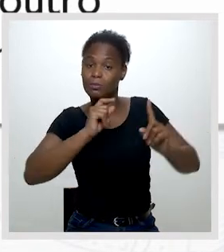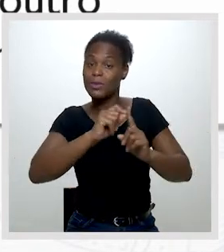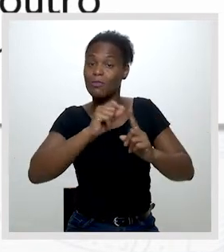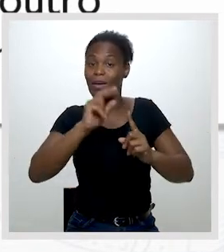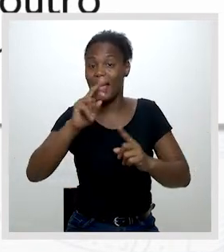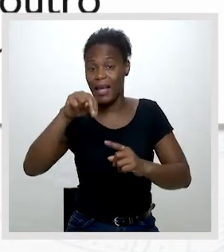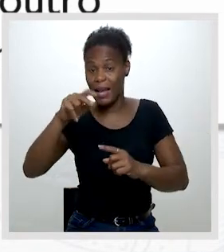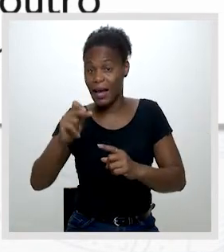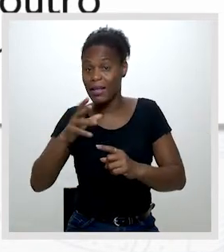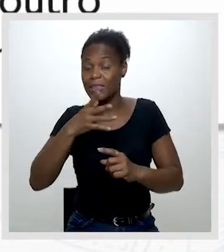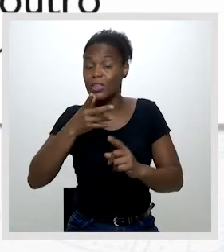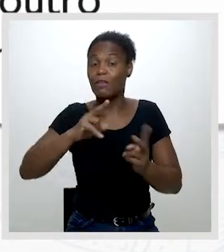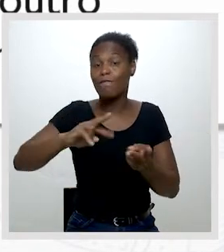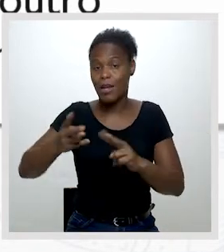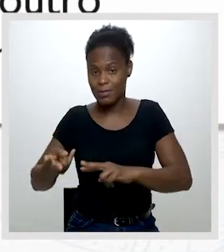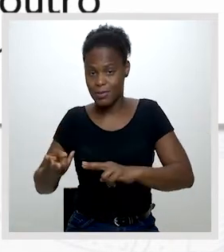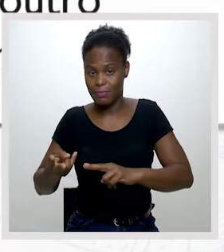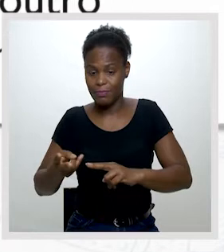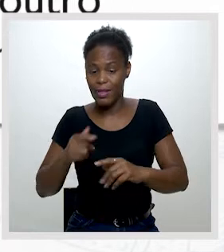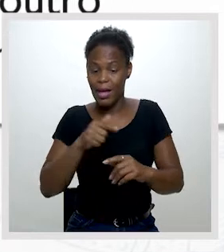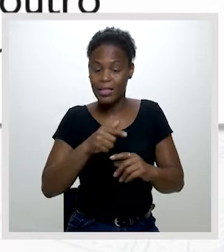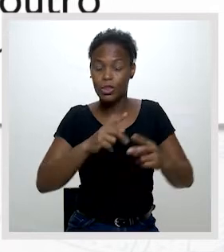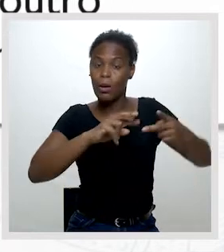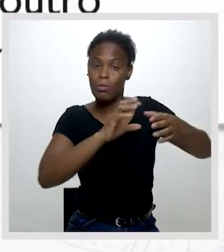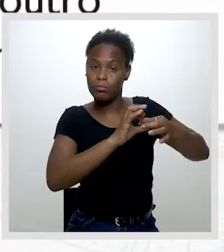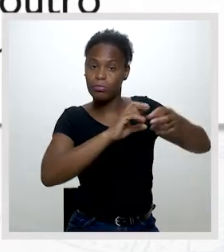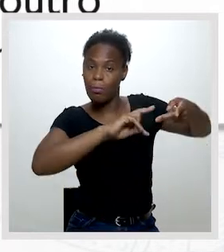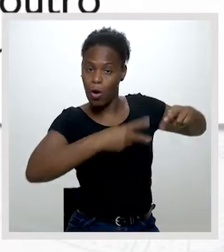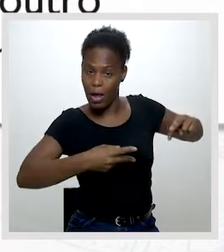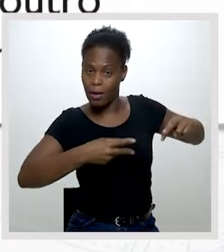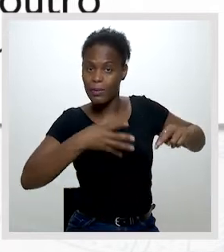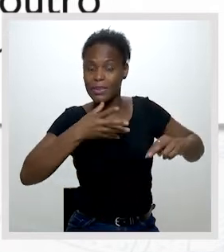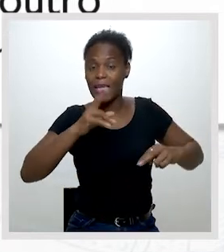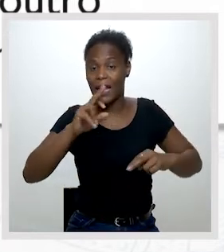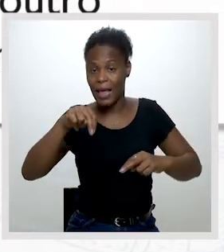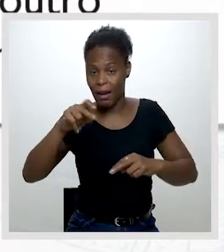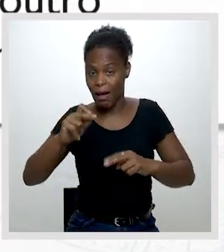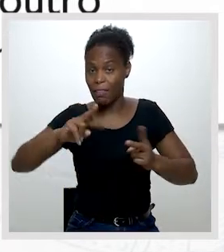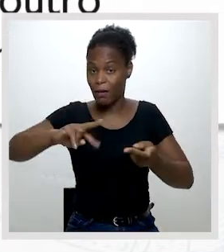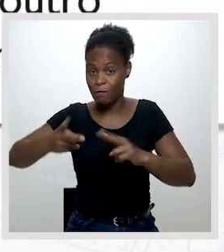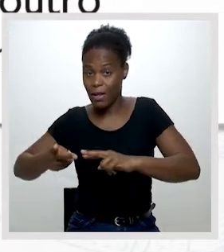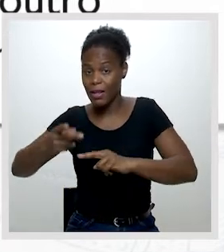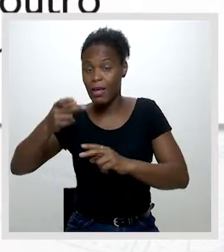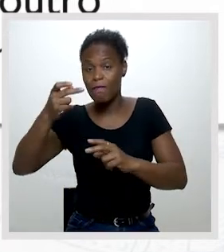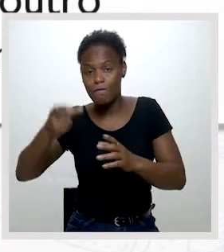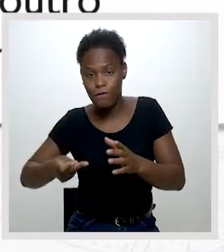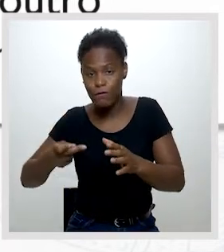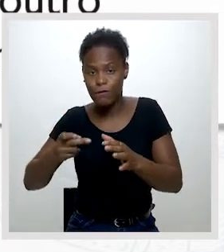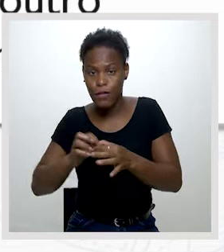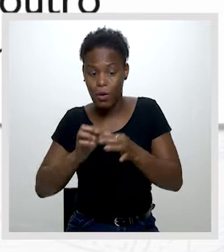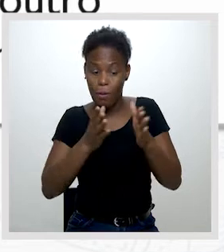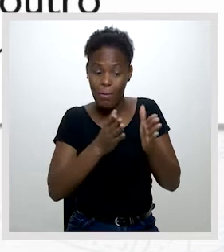de RNA de transferências. Estas moléculas, que são moléculas do RNA de transferências, fixam-se, por um lado,